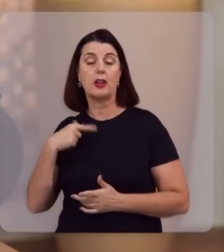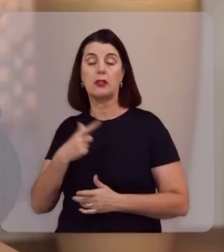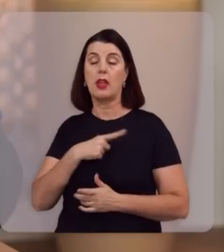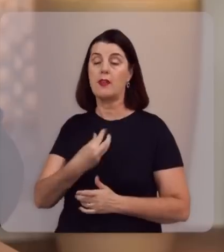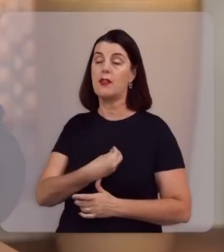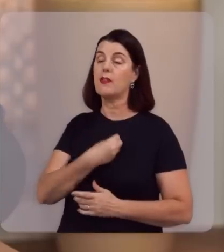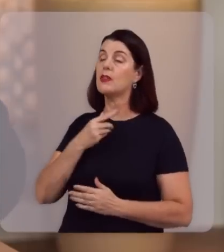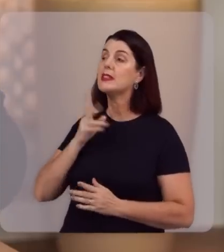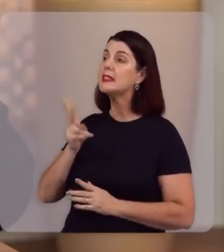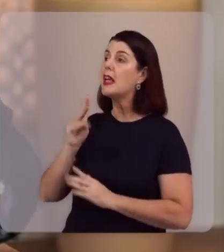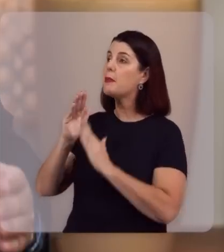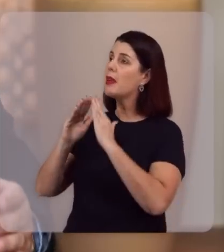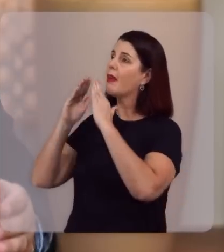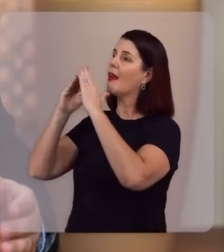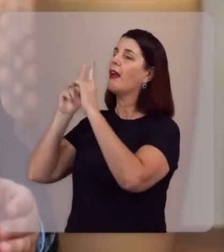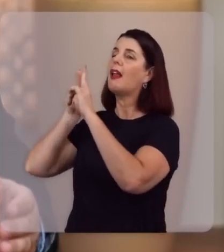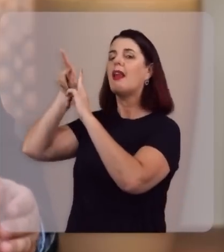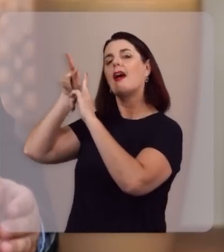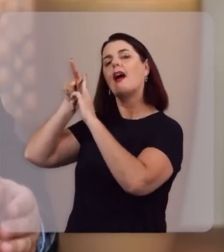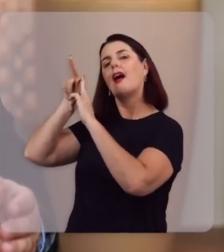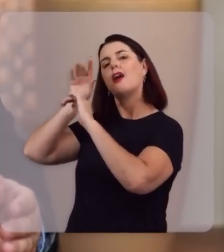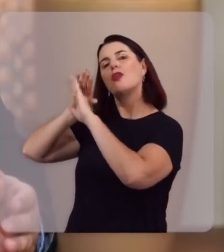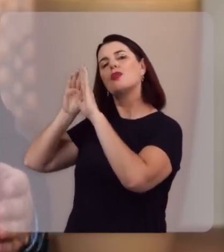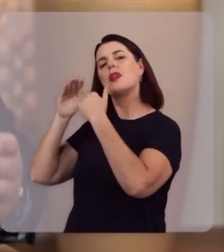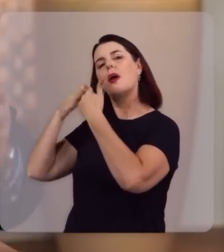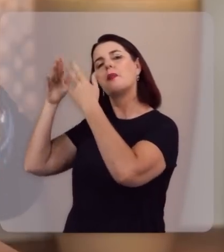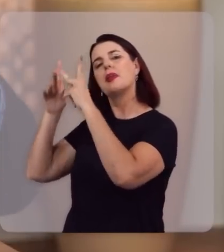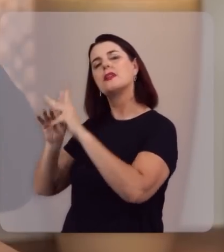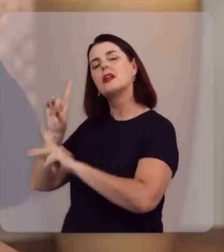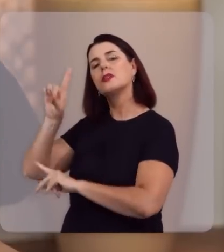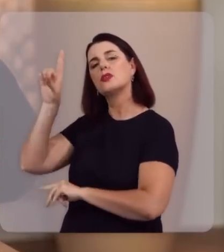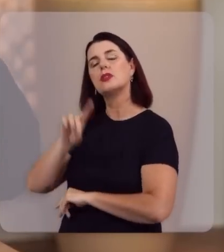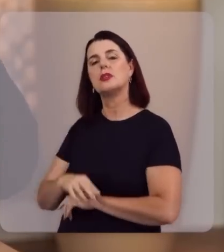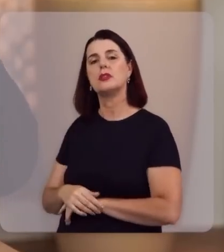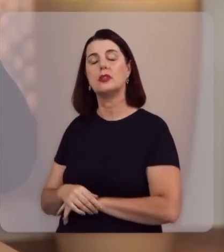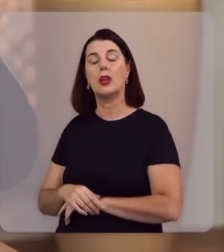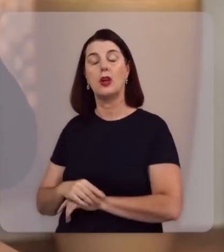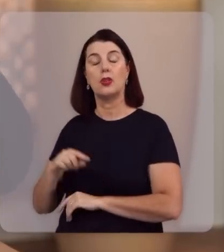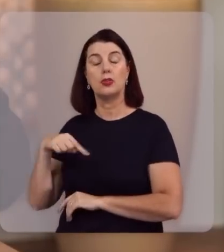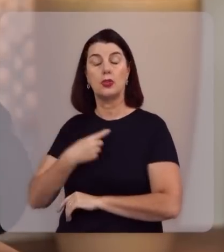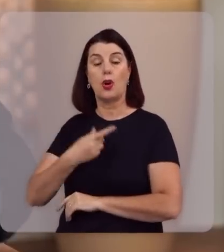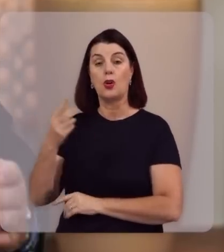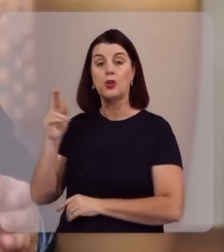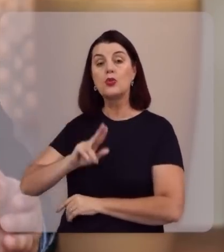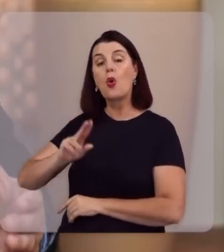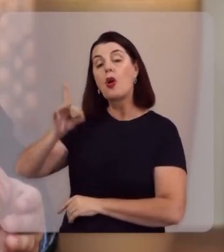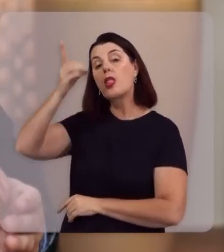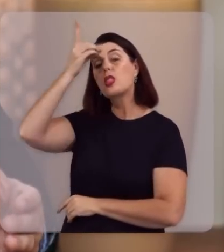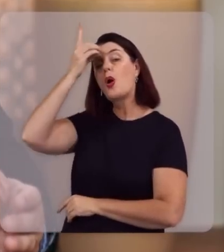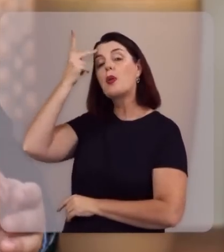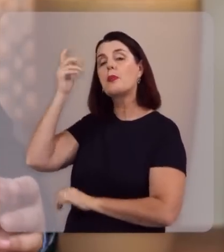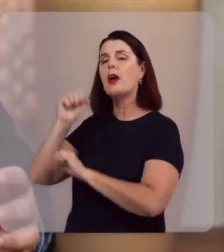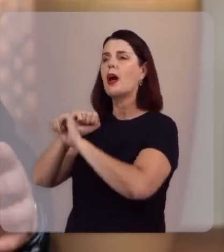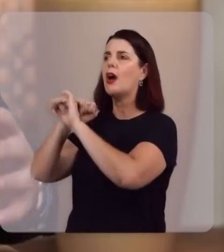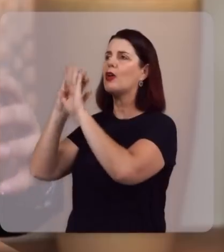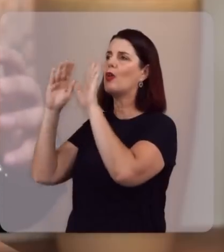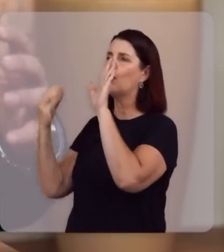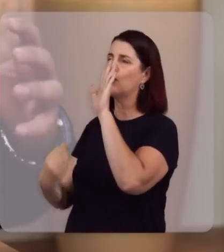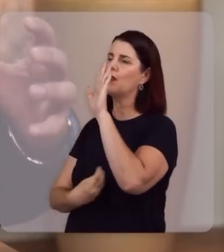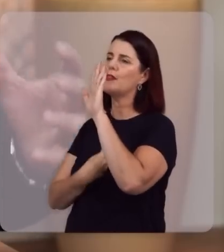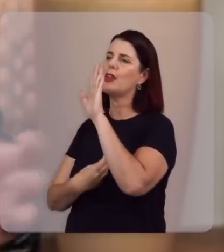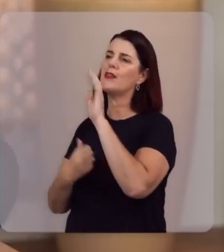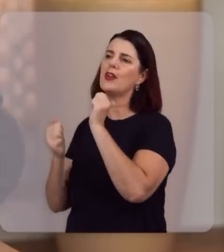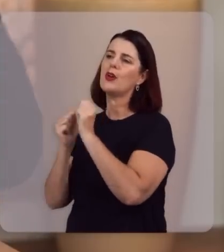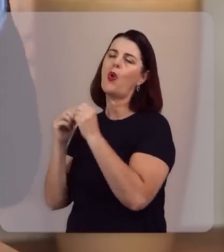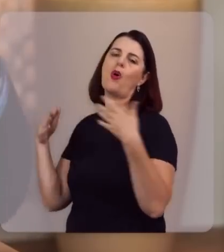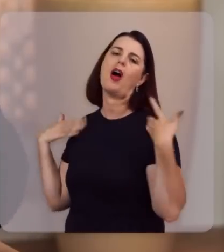para sempre na presença do Senhor. A Bíblia diz que nós usaremos os nossos dons para glorificá-lo e viveremos